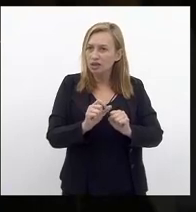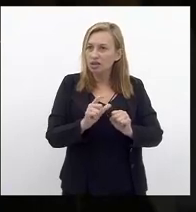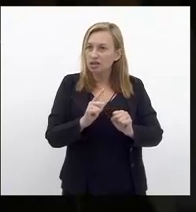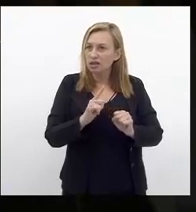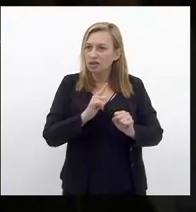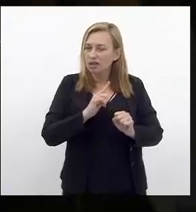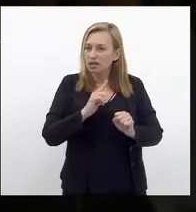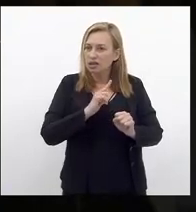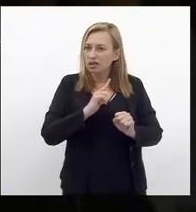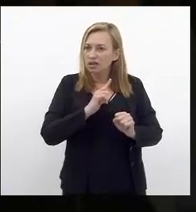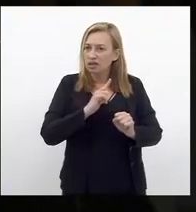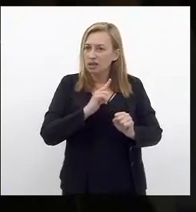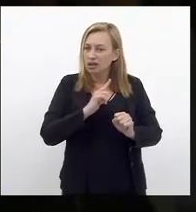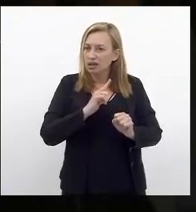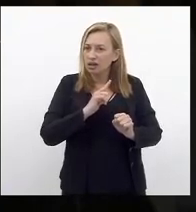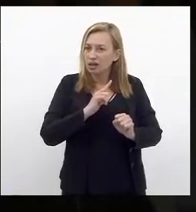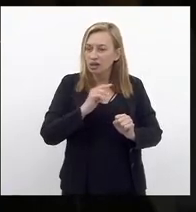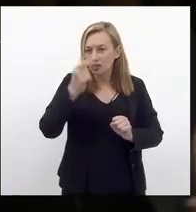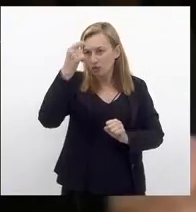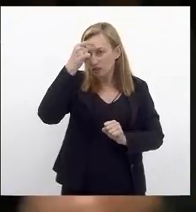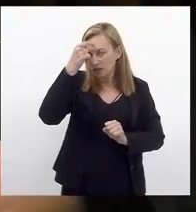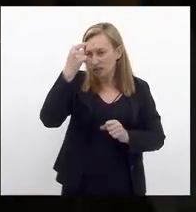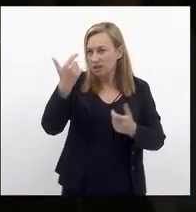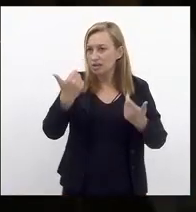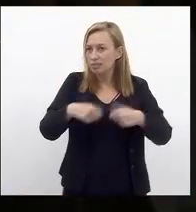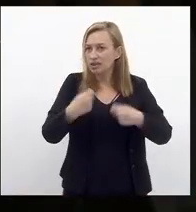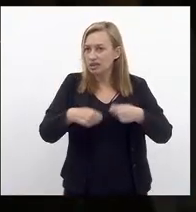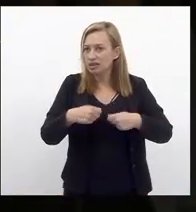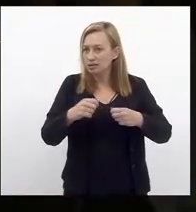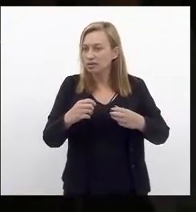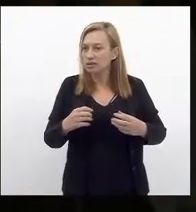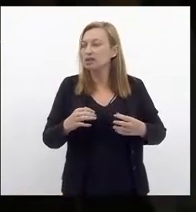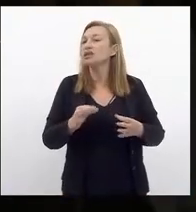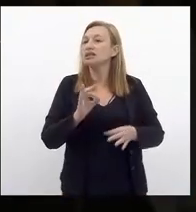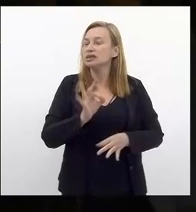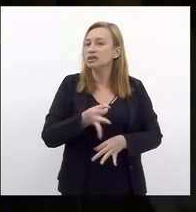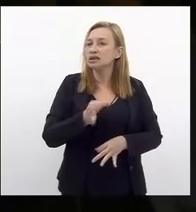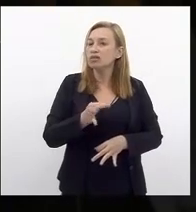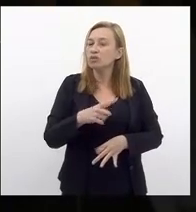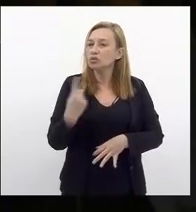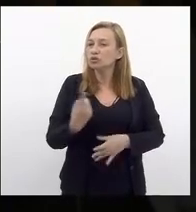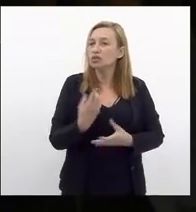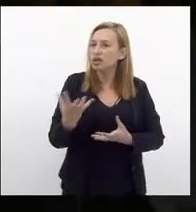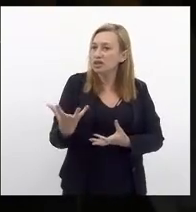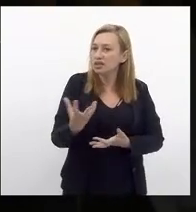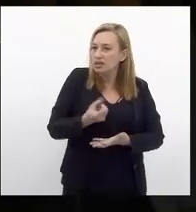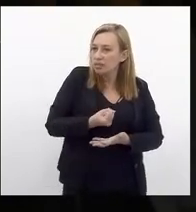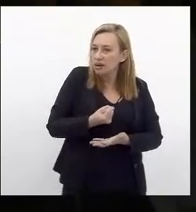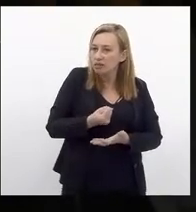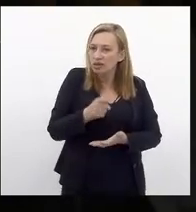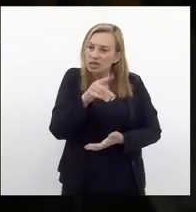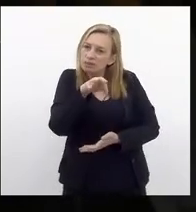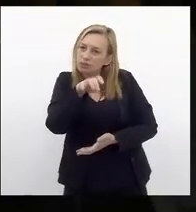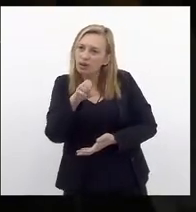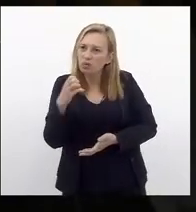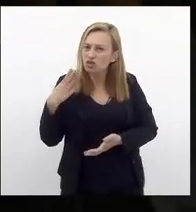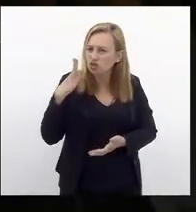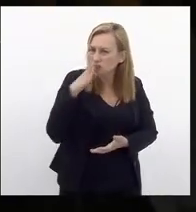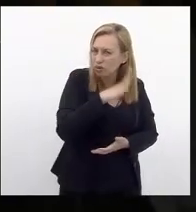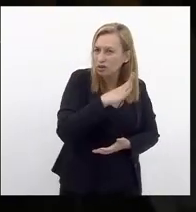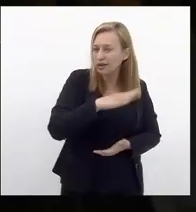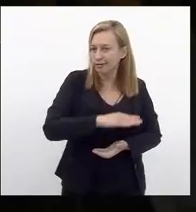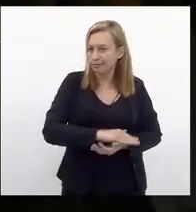temos nós temos que ter coerência só que quando nós recebemos Esse pacote de